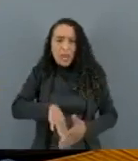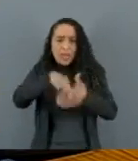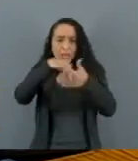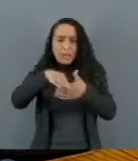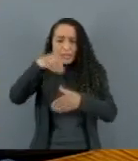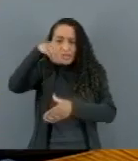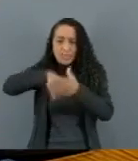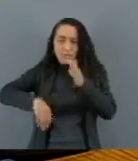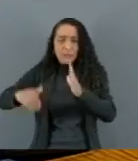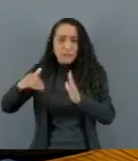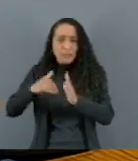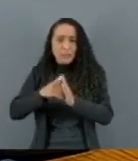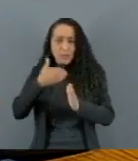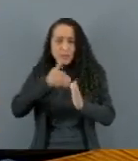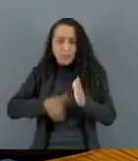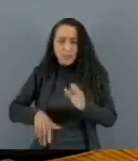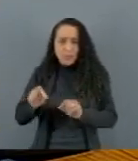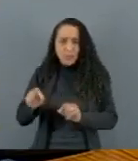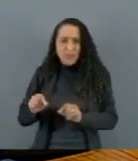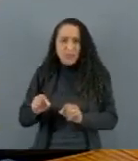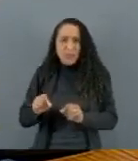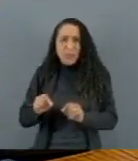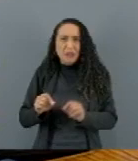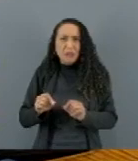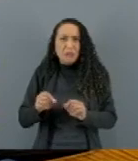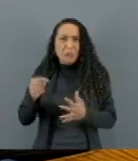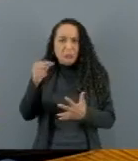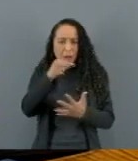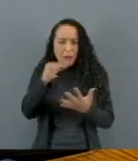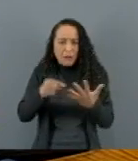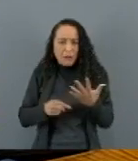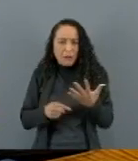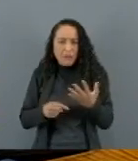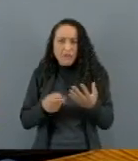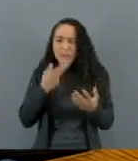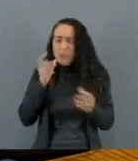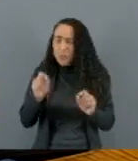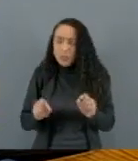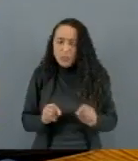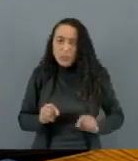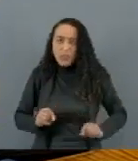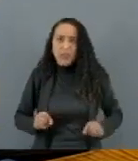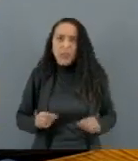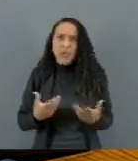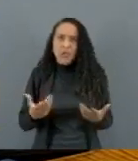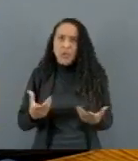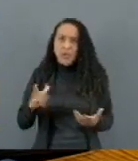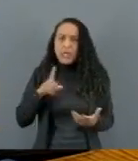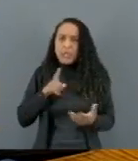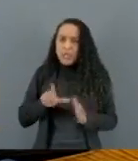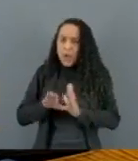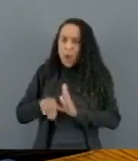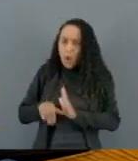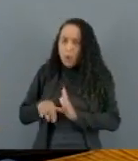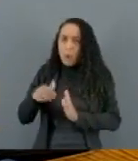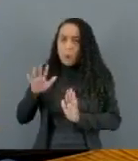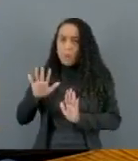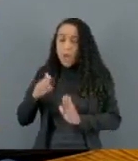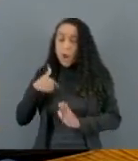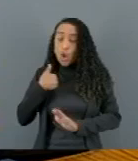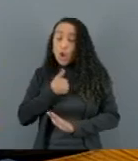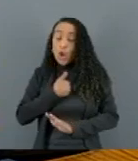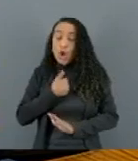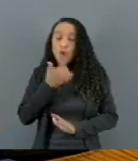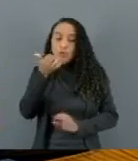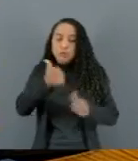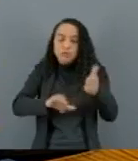governo, com argumentos os mais pueris, dizendo: olha, Houve roubo sim, mas nós é que apuramos. Nós quem,